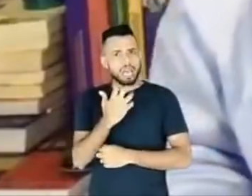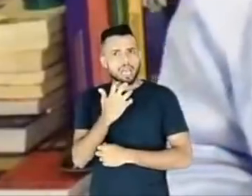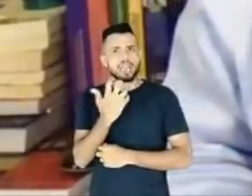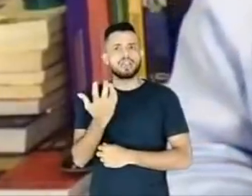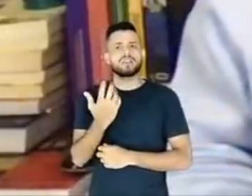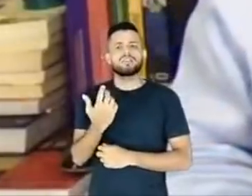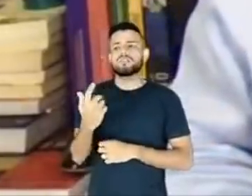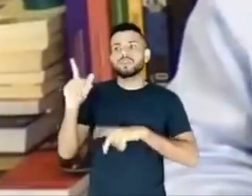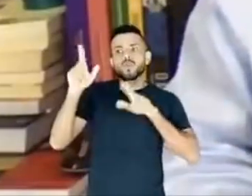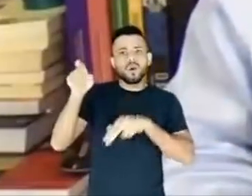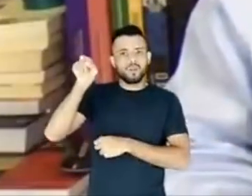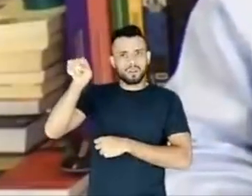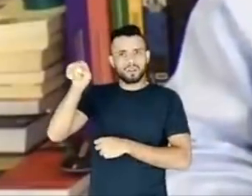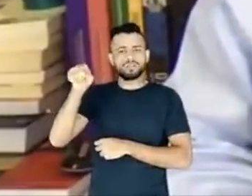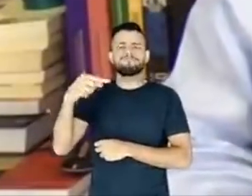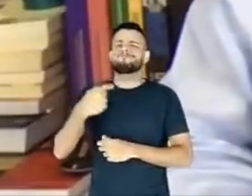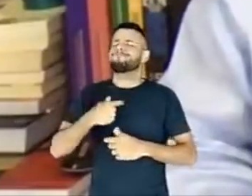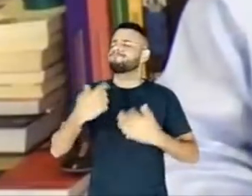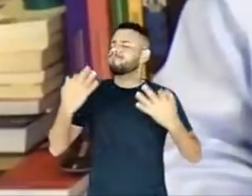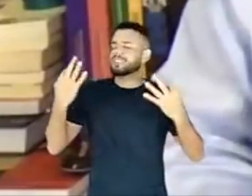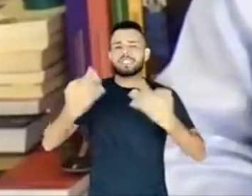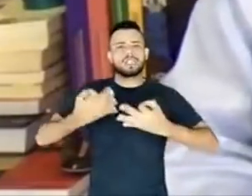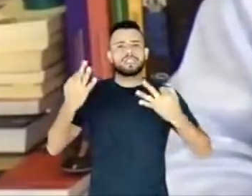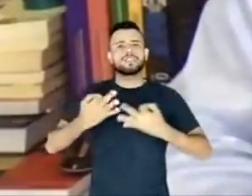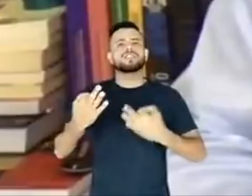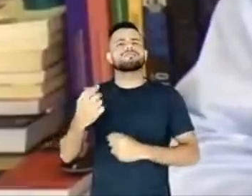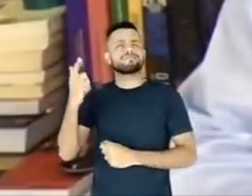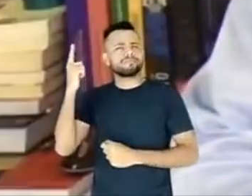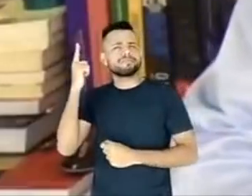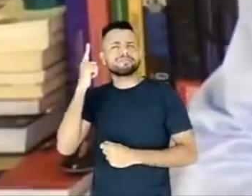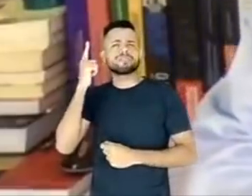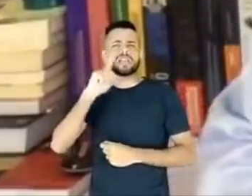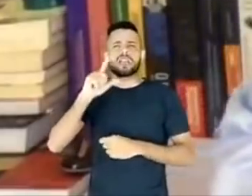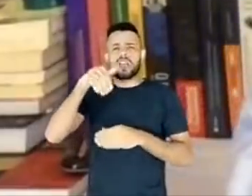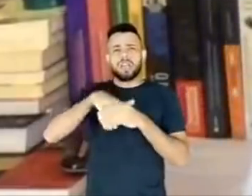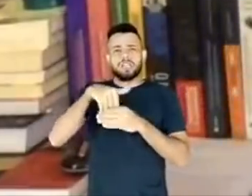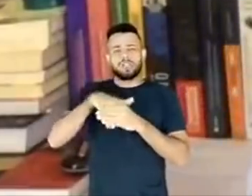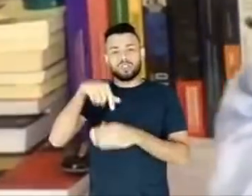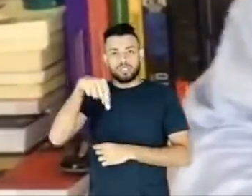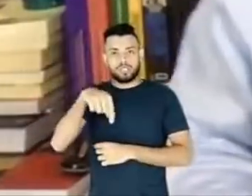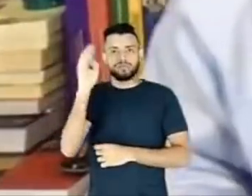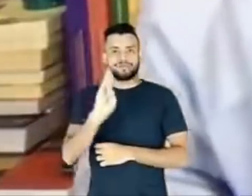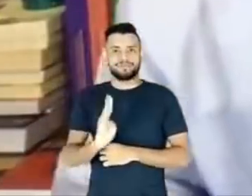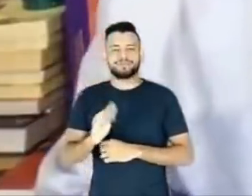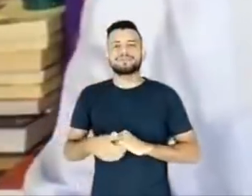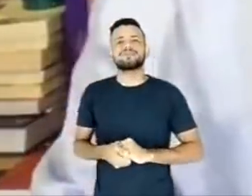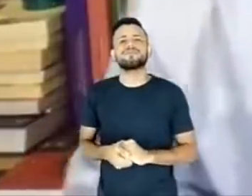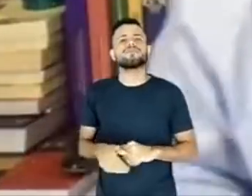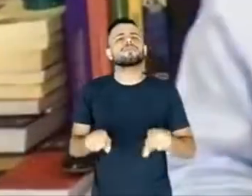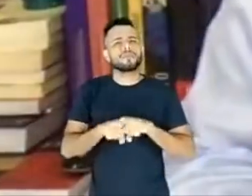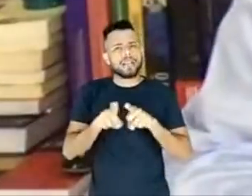eu certamente, sabe, teria ganho muito mais as eleições nesse país. Quero agradecer ao nosso